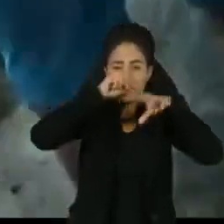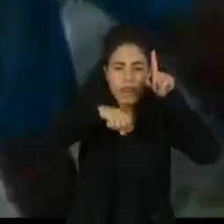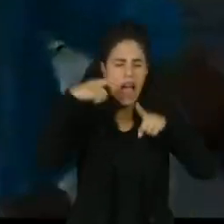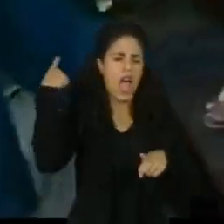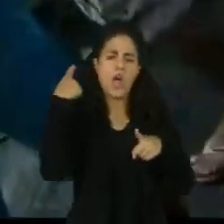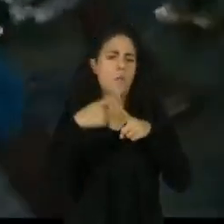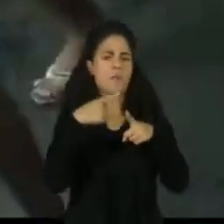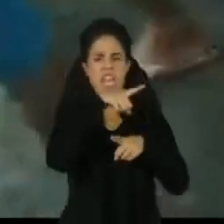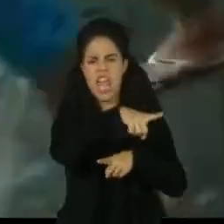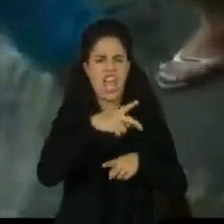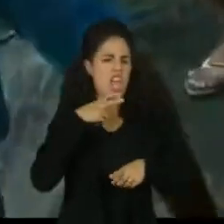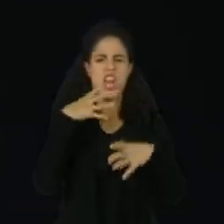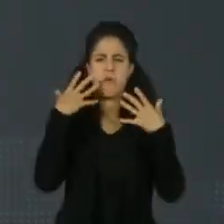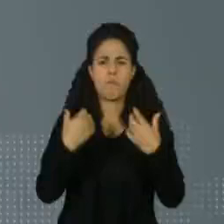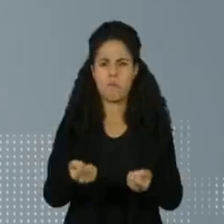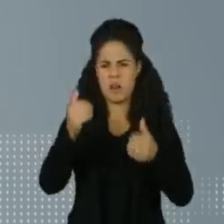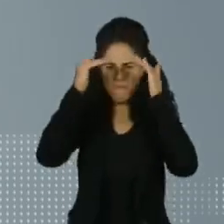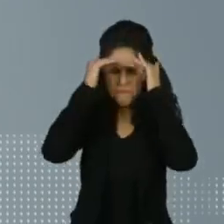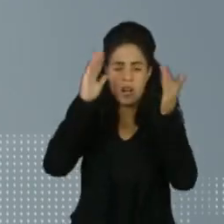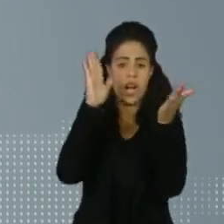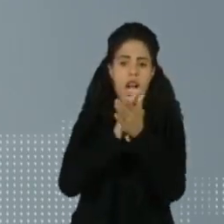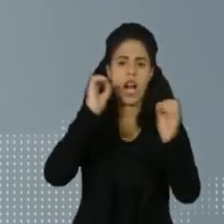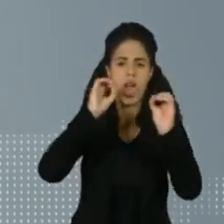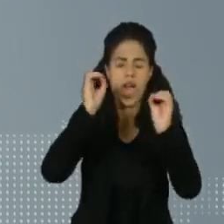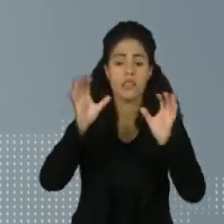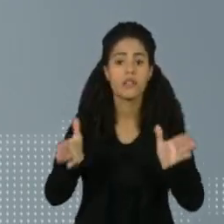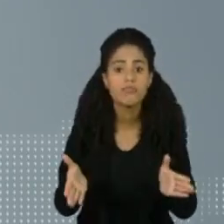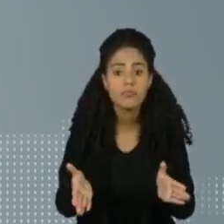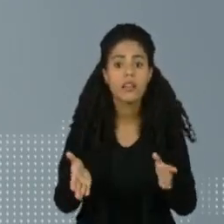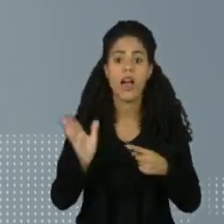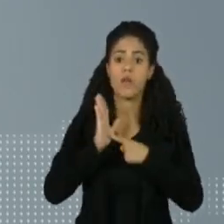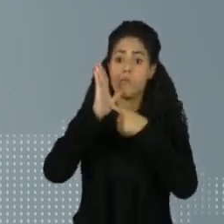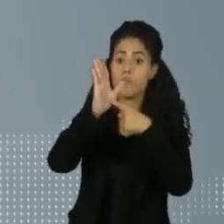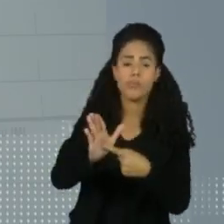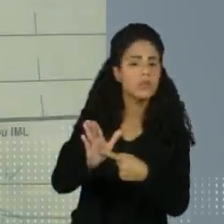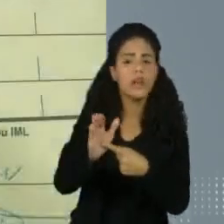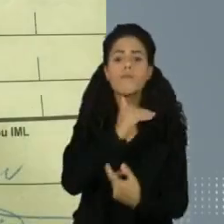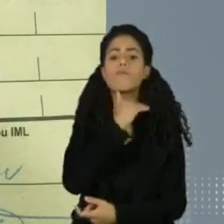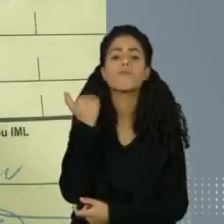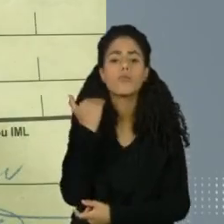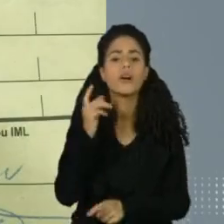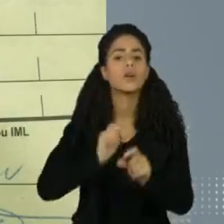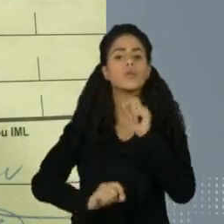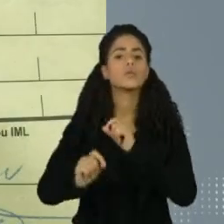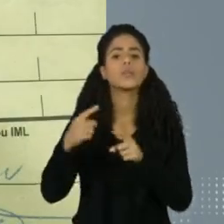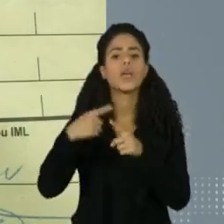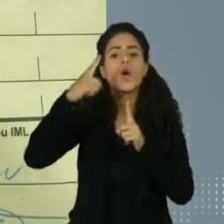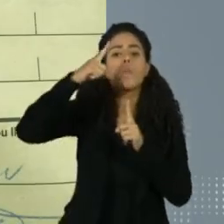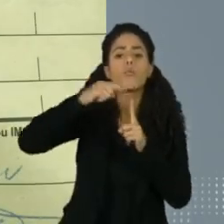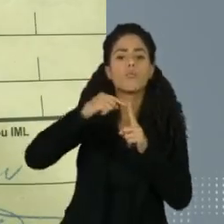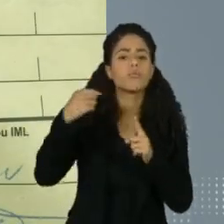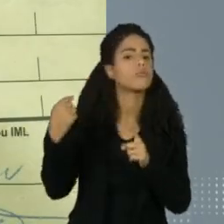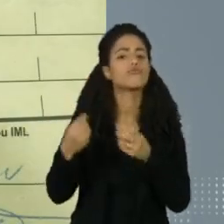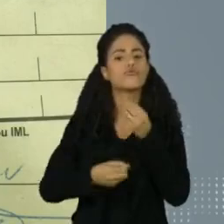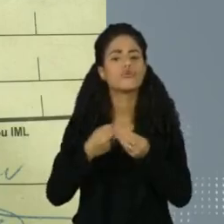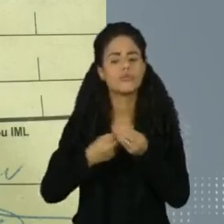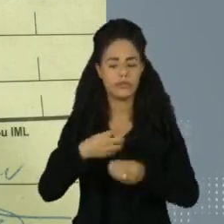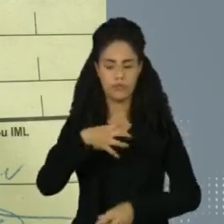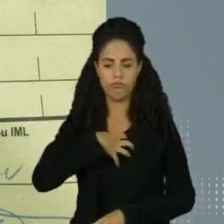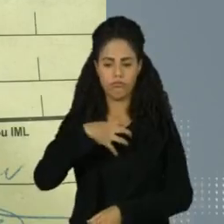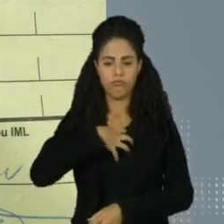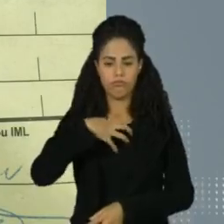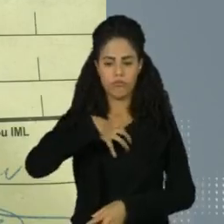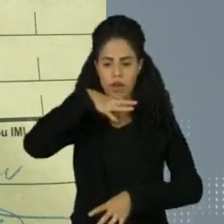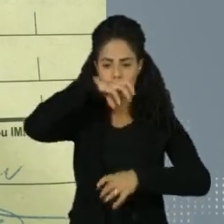desobediência e resistência à prisão o atestado de óbito diz que a vítima morreu por asfixia e insuficiência respiratória